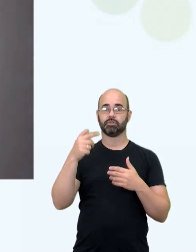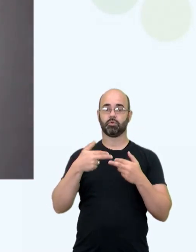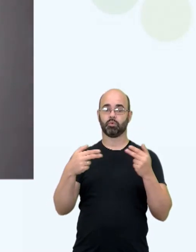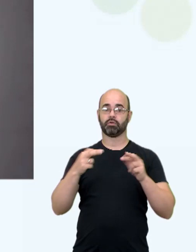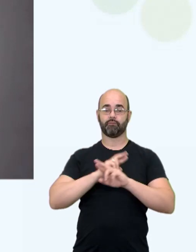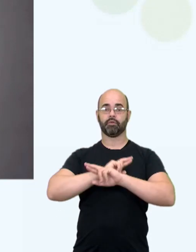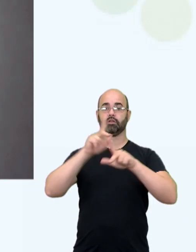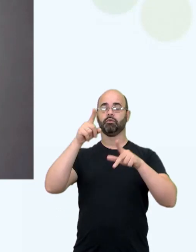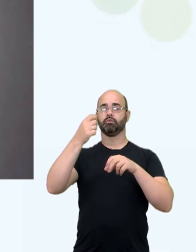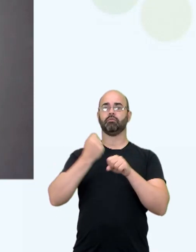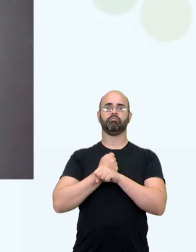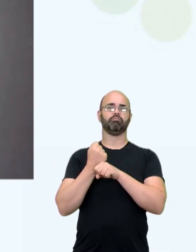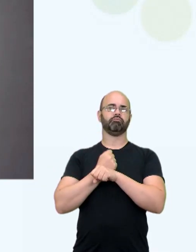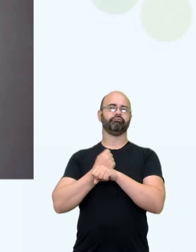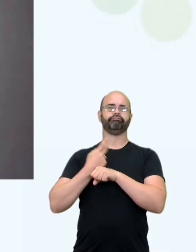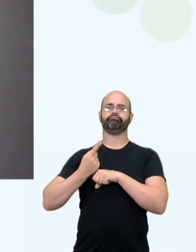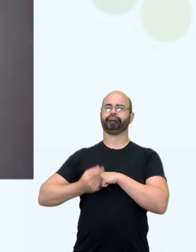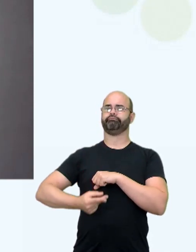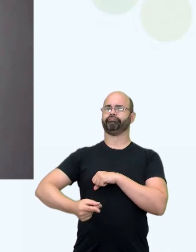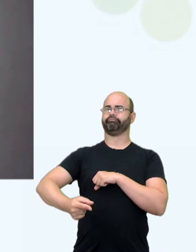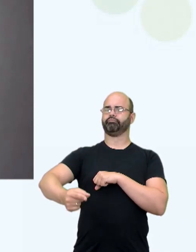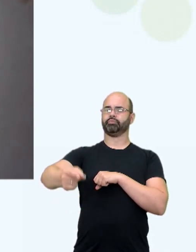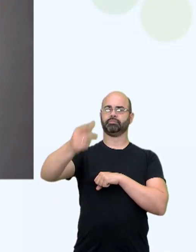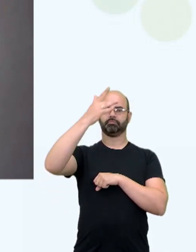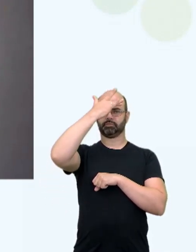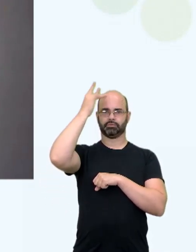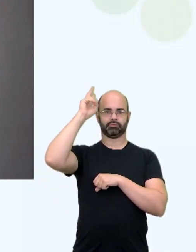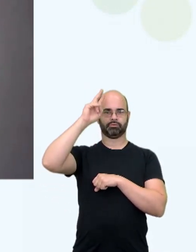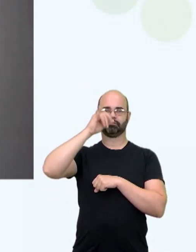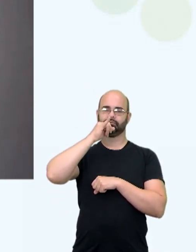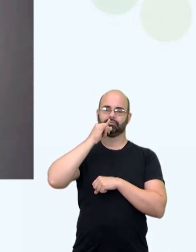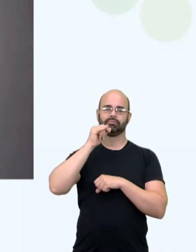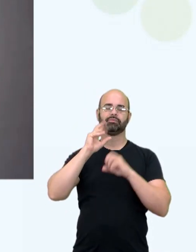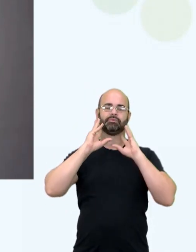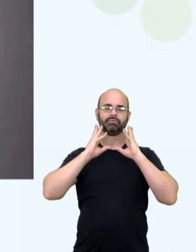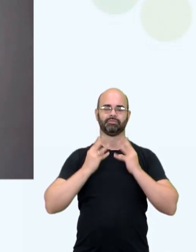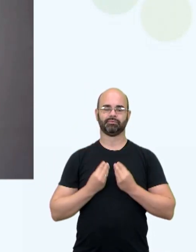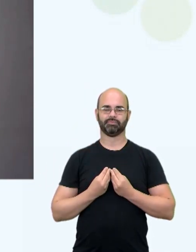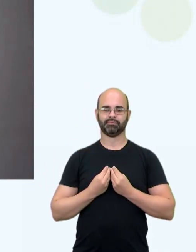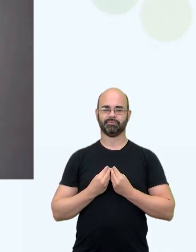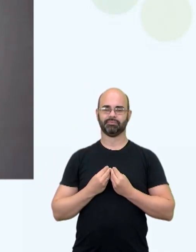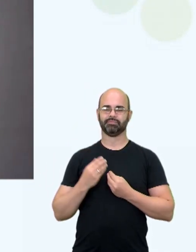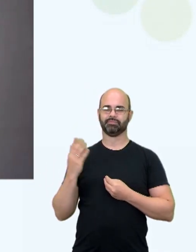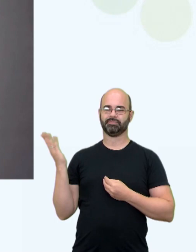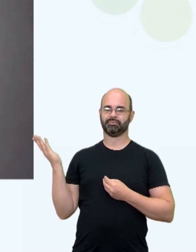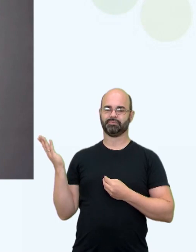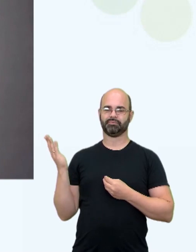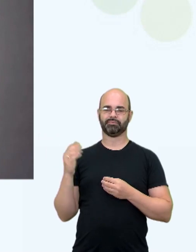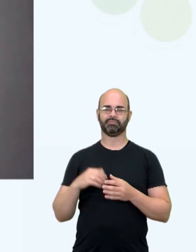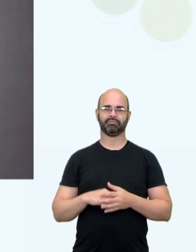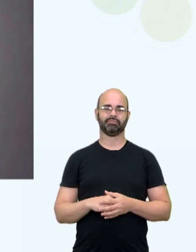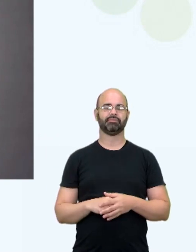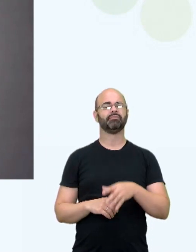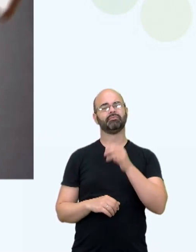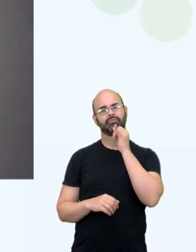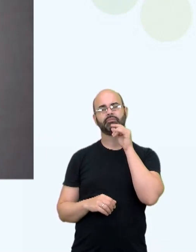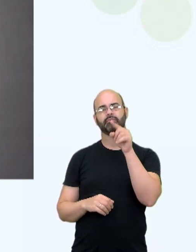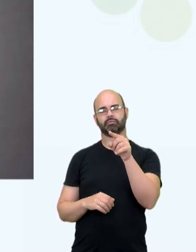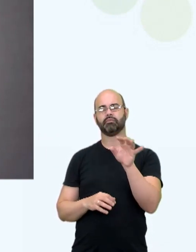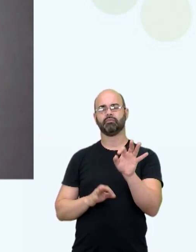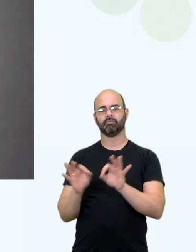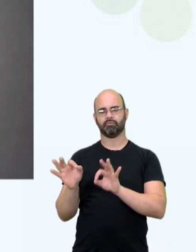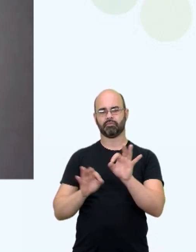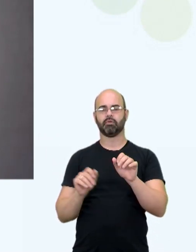será lembrado e imortalizado pela história, tipo um Leonardo da Vinci. Pois bem, vamos supor que você faça tal coisa